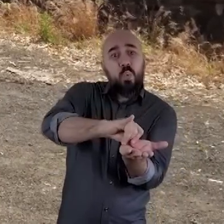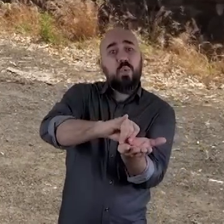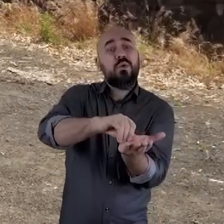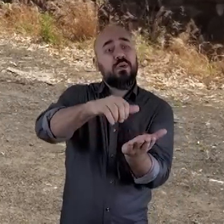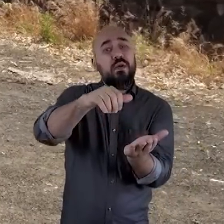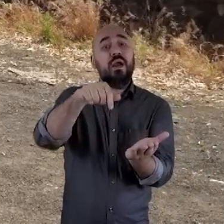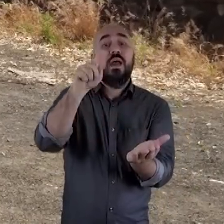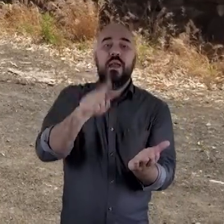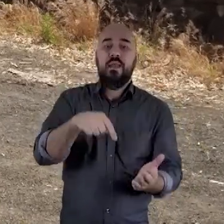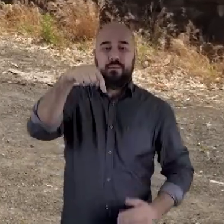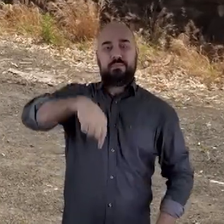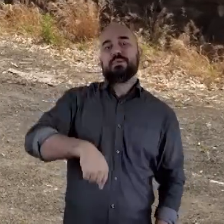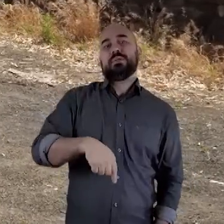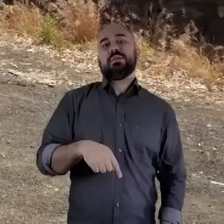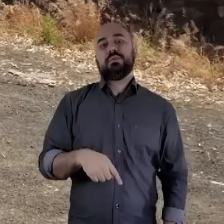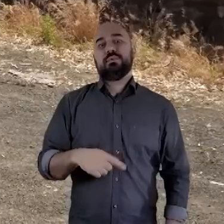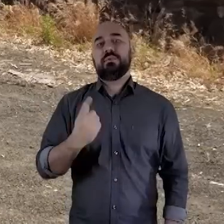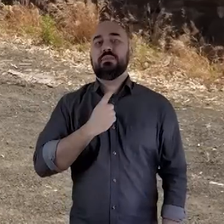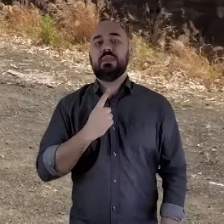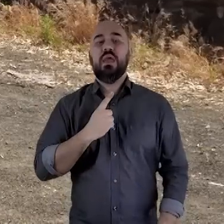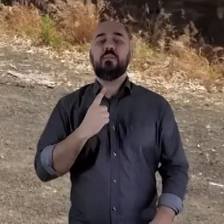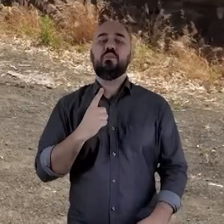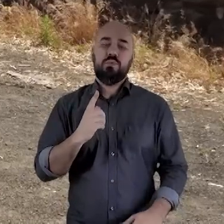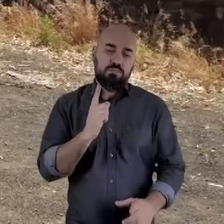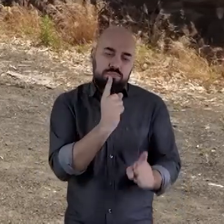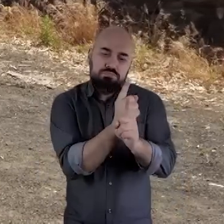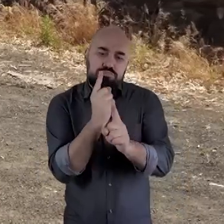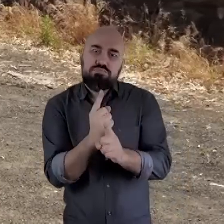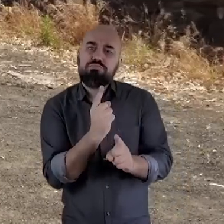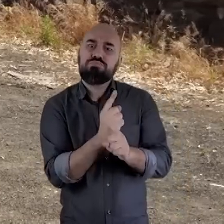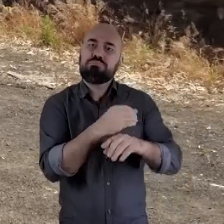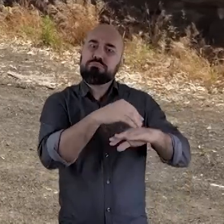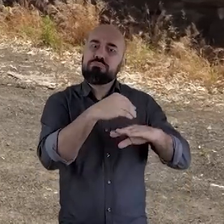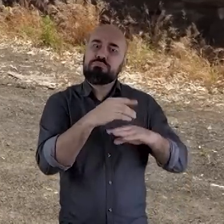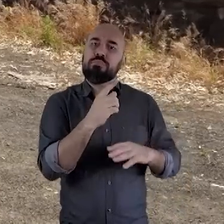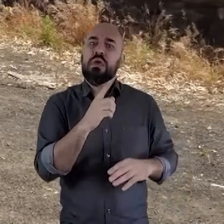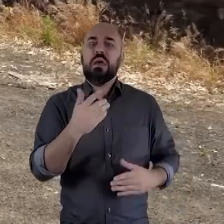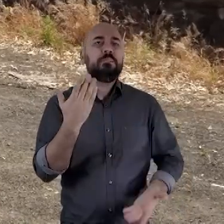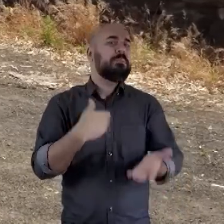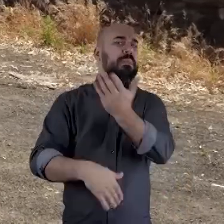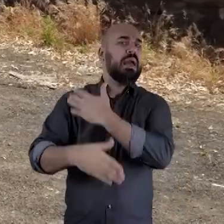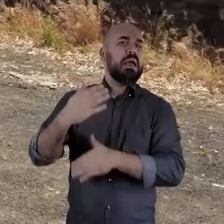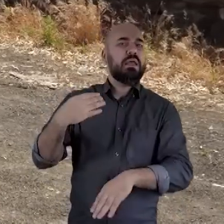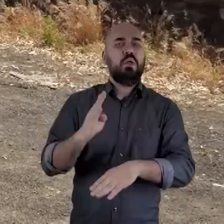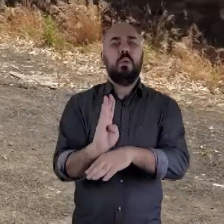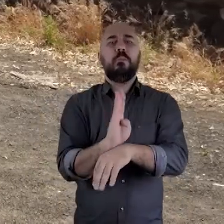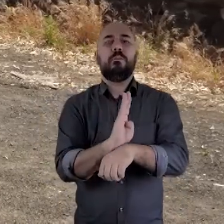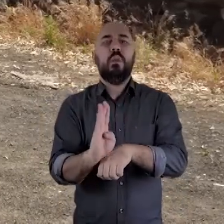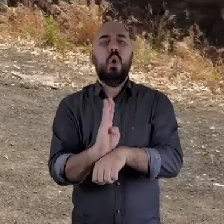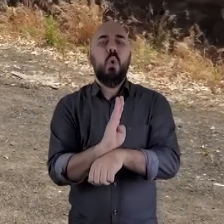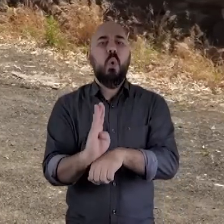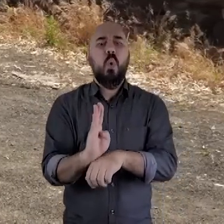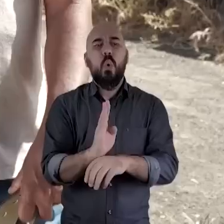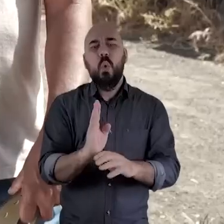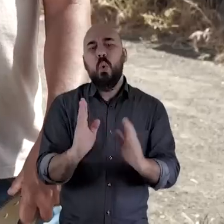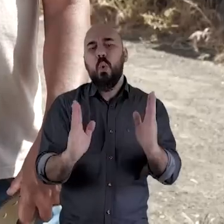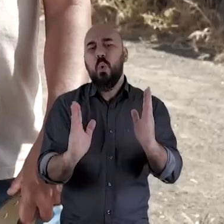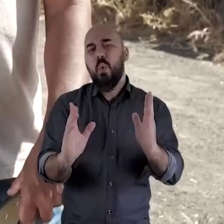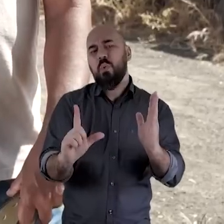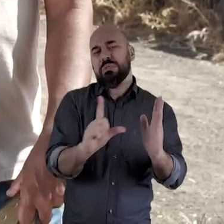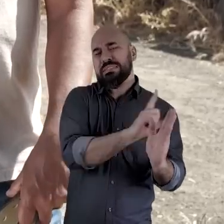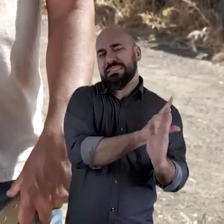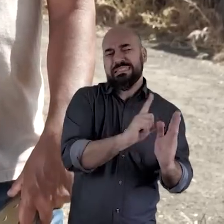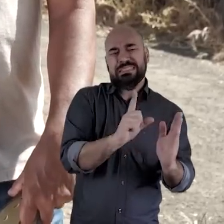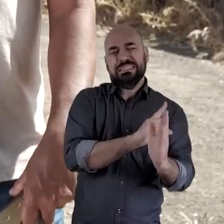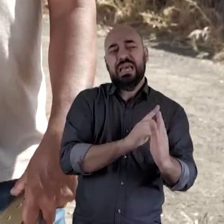temos evidências de presença humana aqui desde a época do período do Bronze Médio, depois o período do Bronze Tardio, até